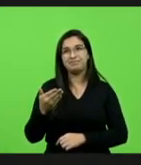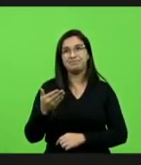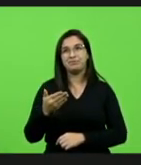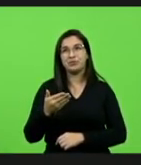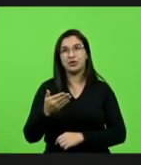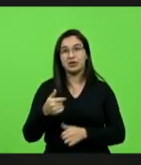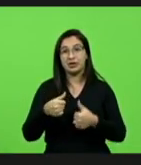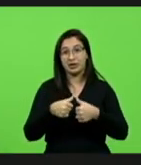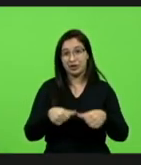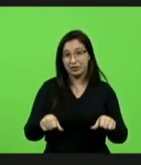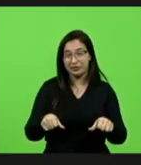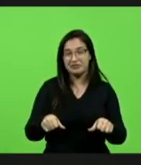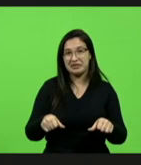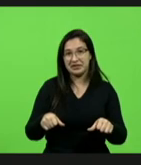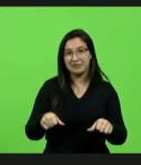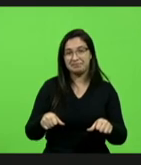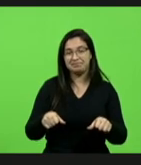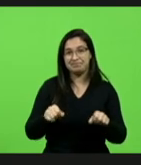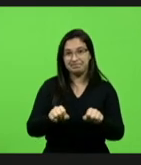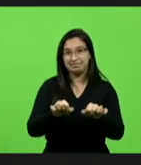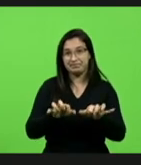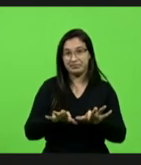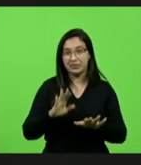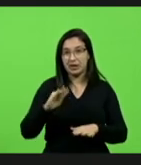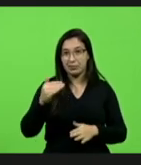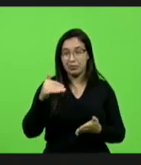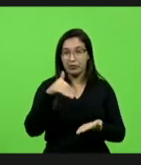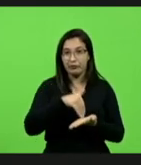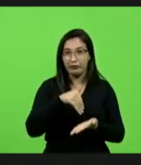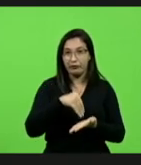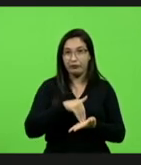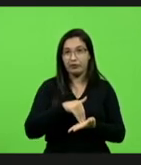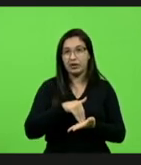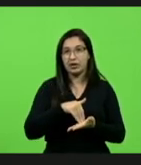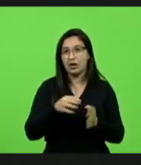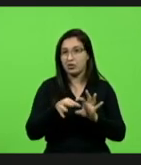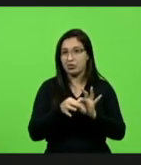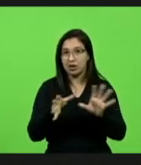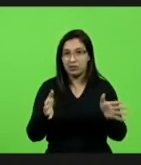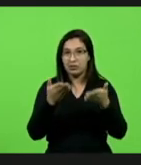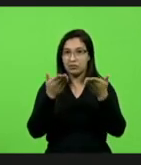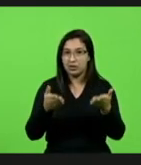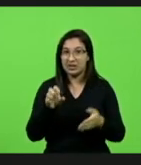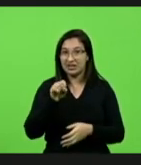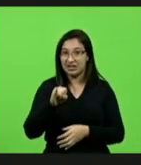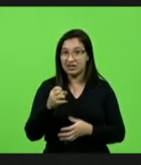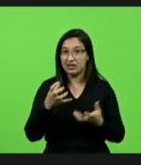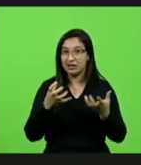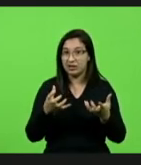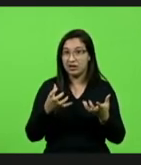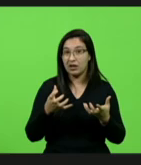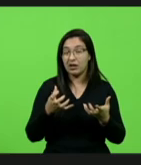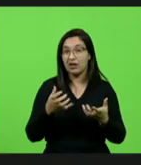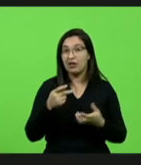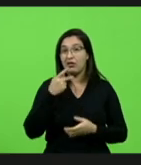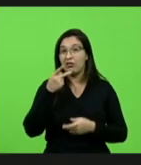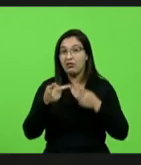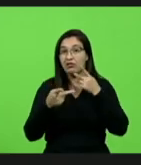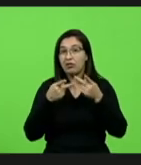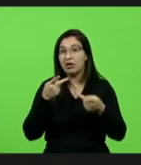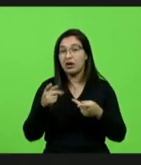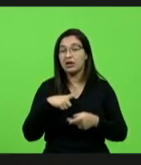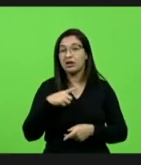permanência conosco. E, ao final, eu abro a fala. Se vocês querem se manifestar, nós temos mais 3 inscrições. Tudo bem, deputado